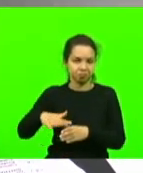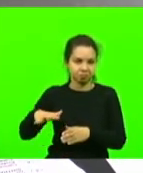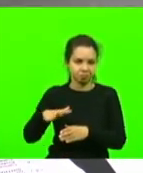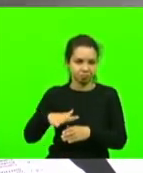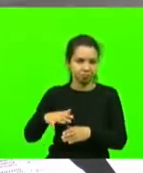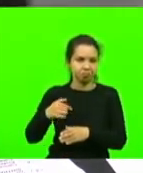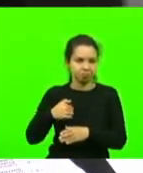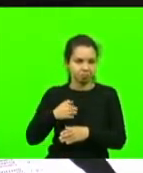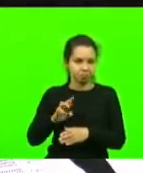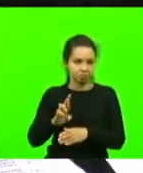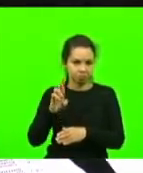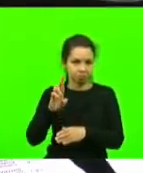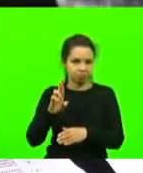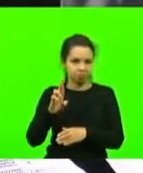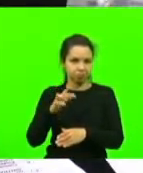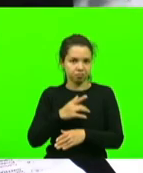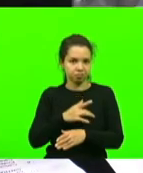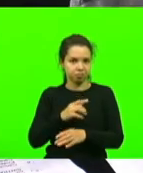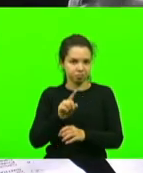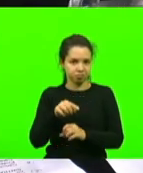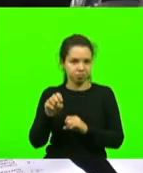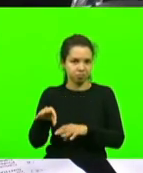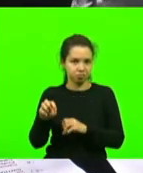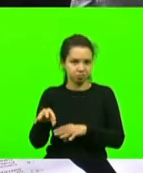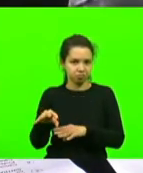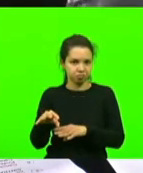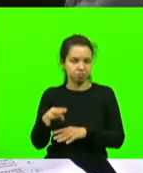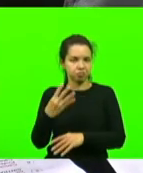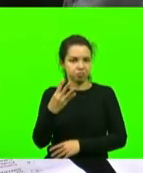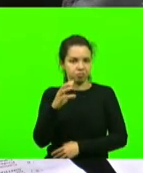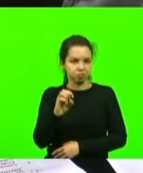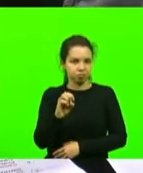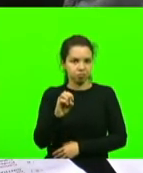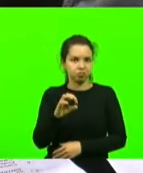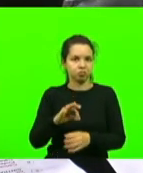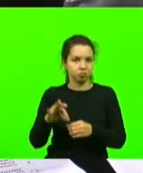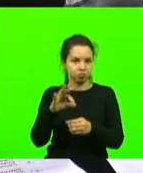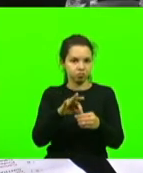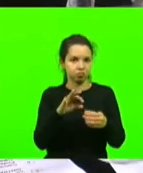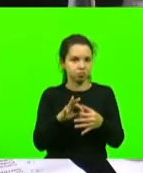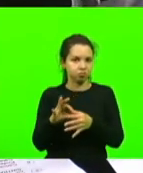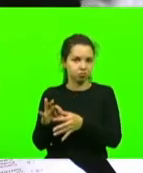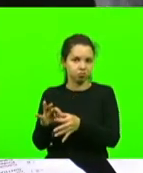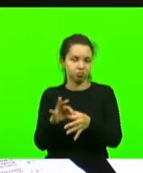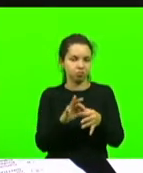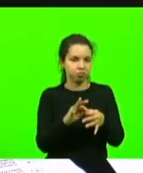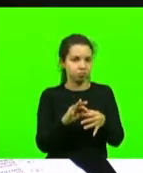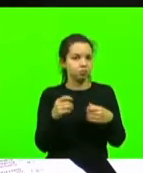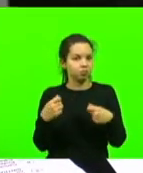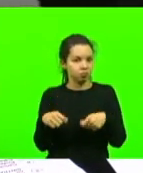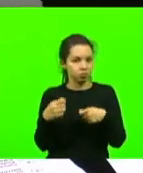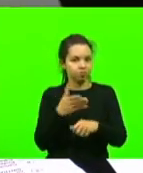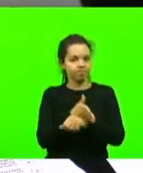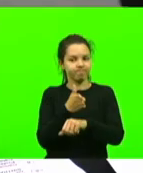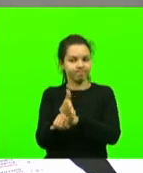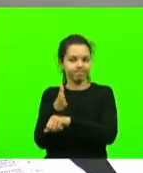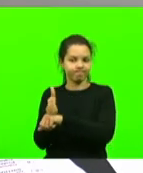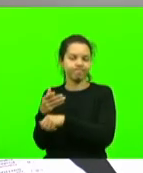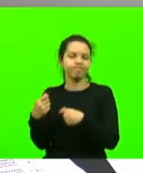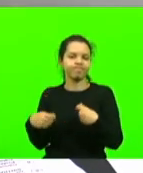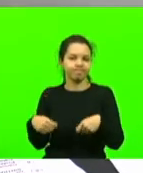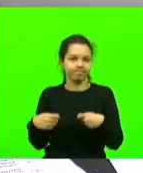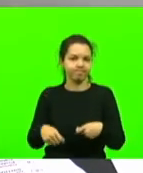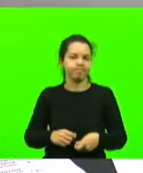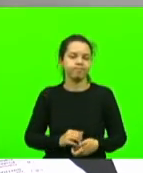com 40 entidades ligadas à educação no estado Santa Catarina nós temos que chegar nessas entidades nós precisamos